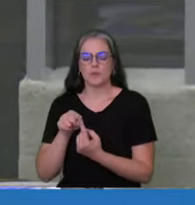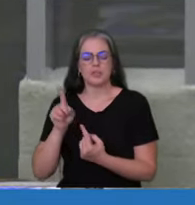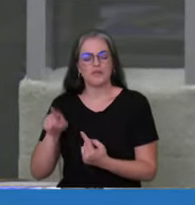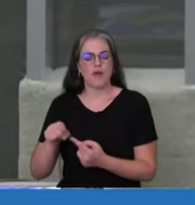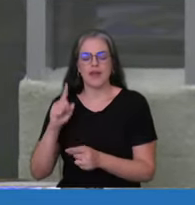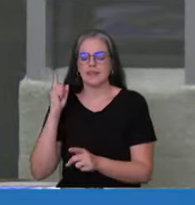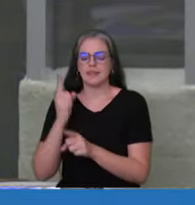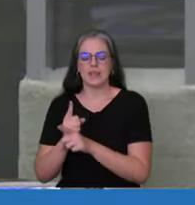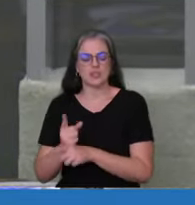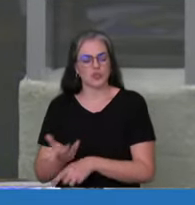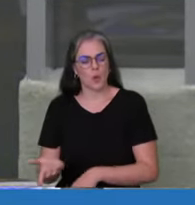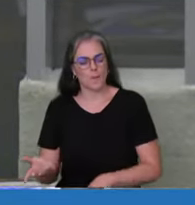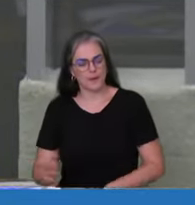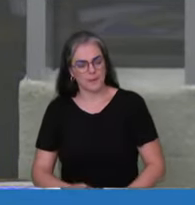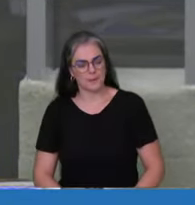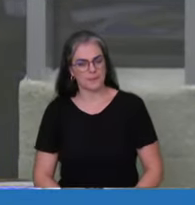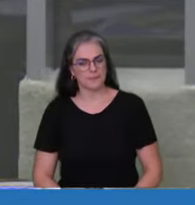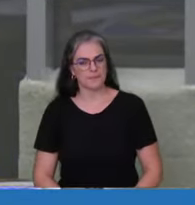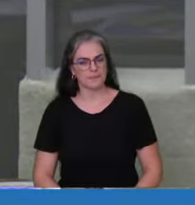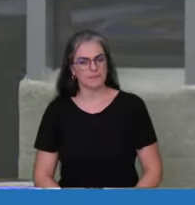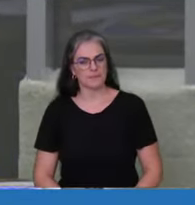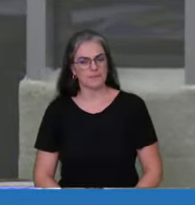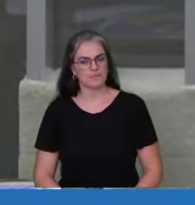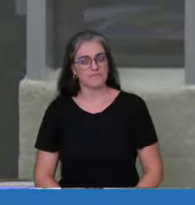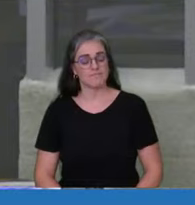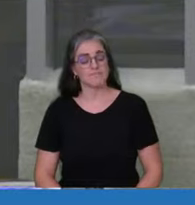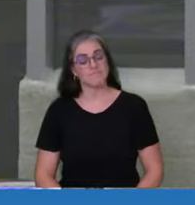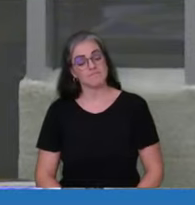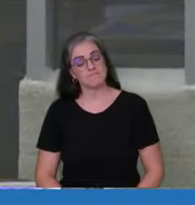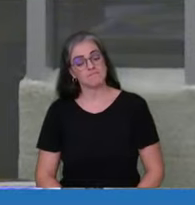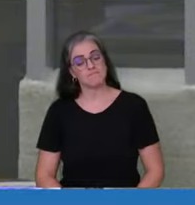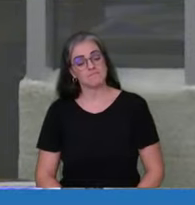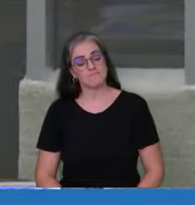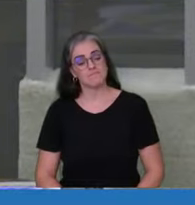Nós circulamos o interventor, seu Braga Neto, que